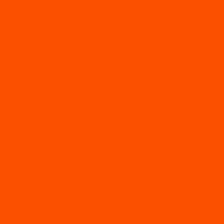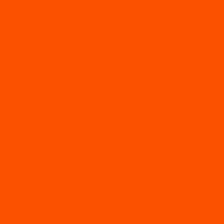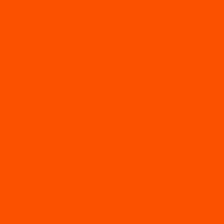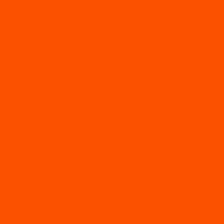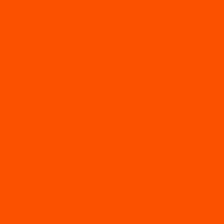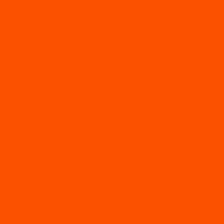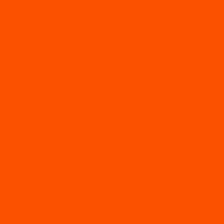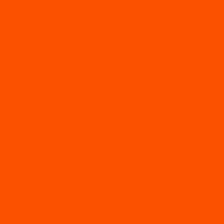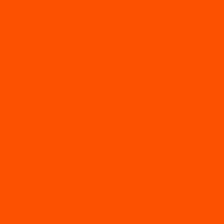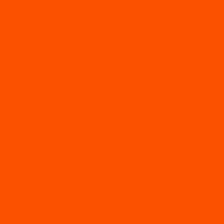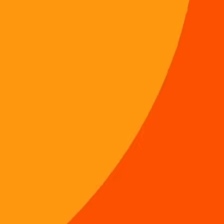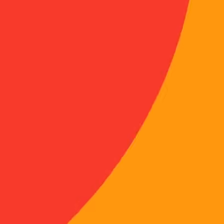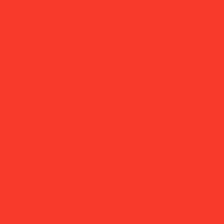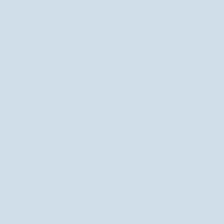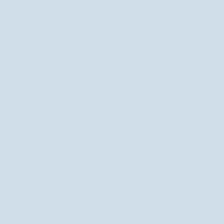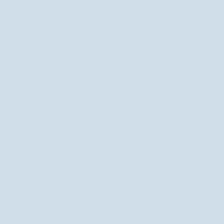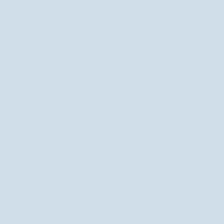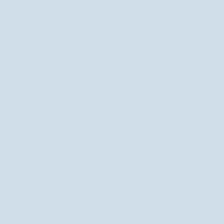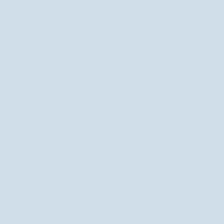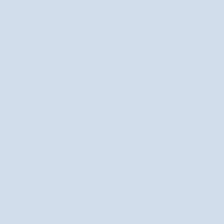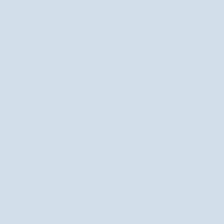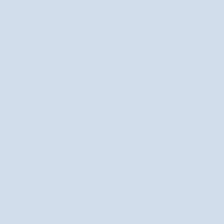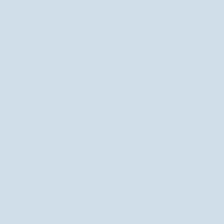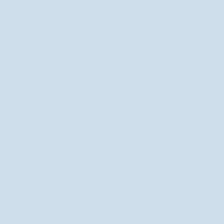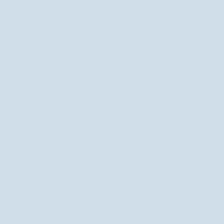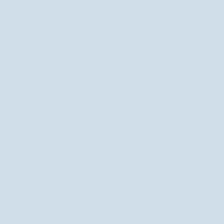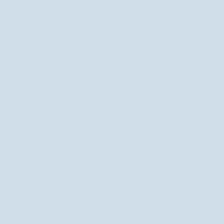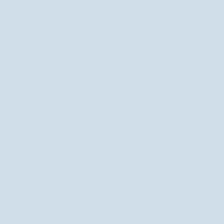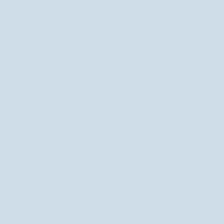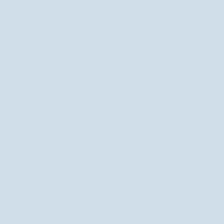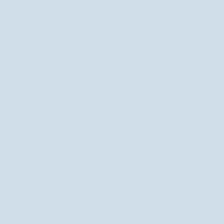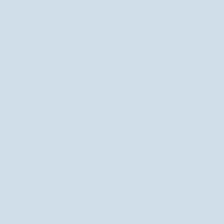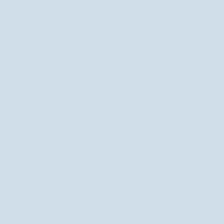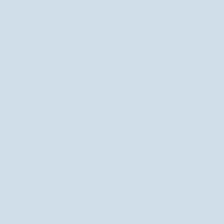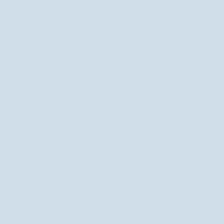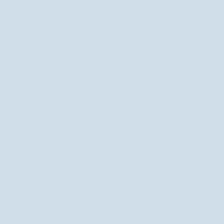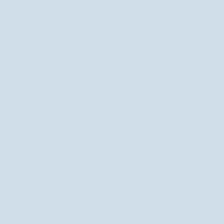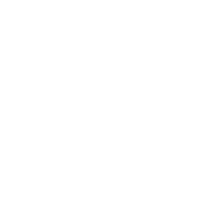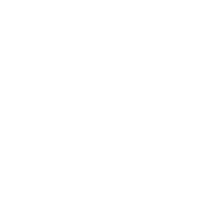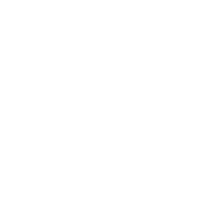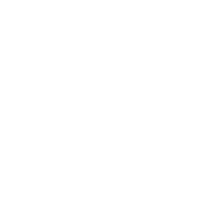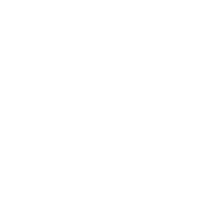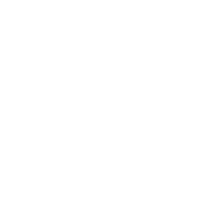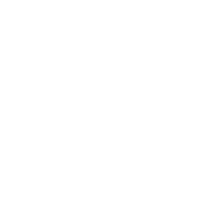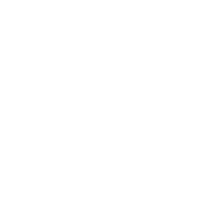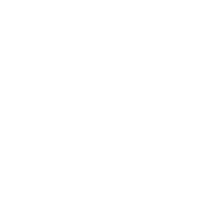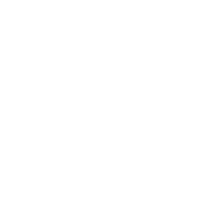Poder Monitor. Acesse agora e ganhe 30 dias grátis.